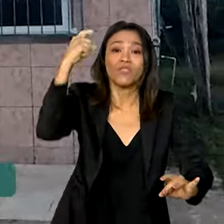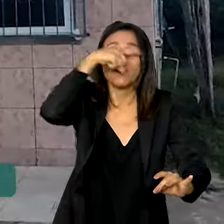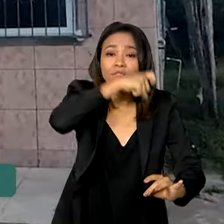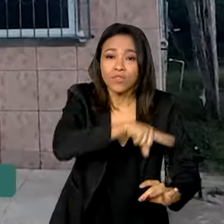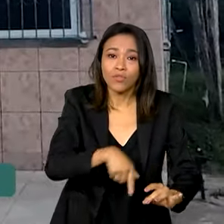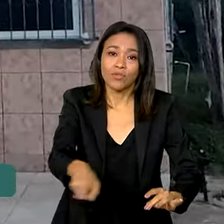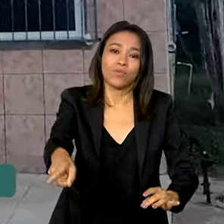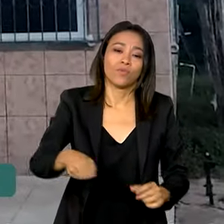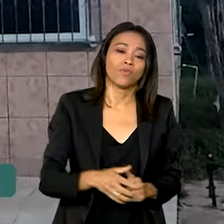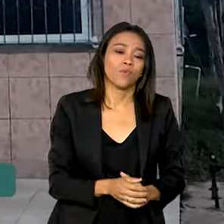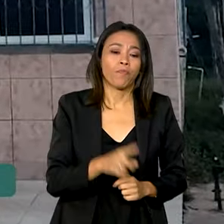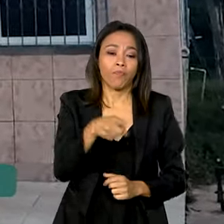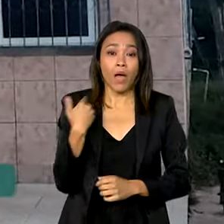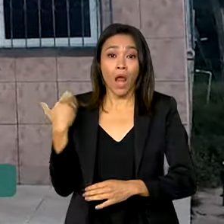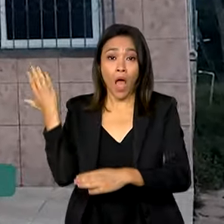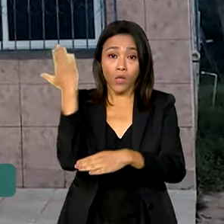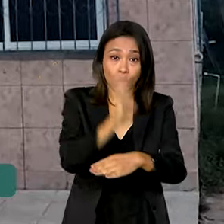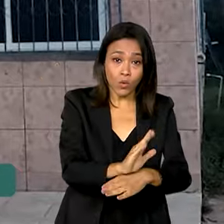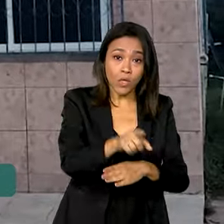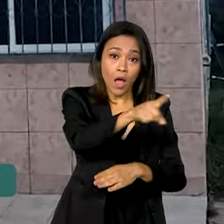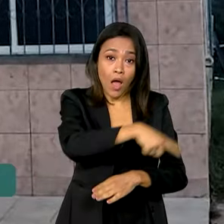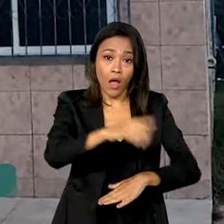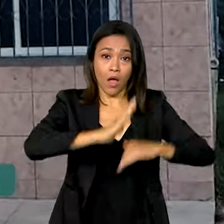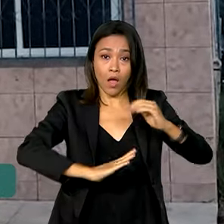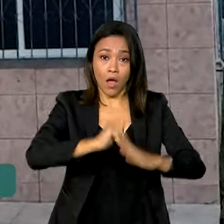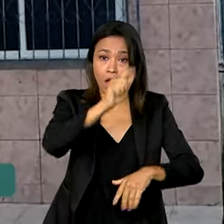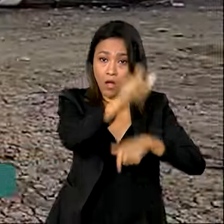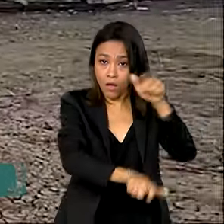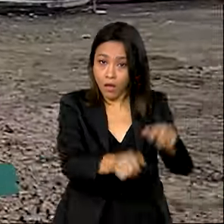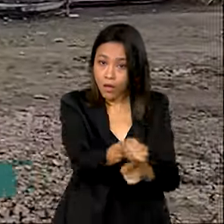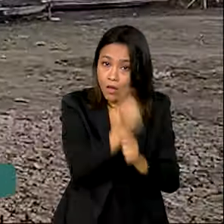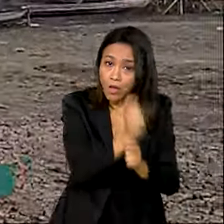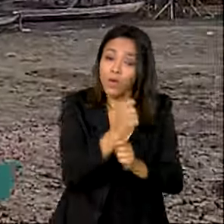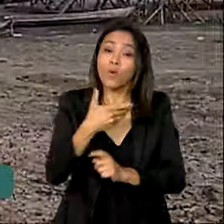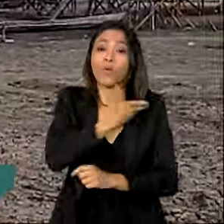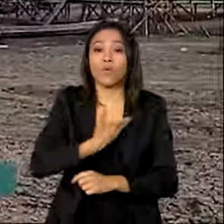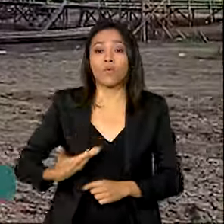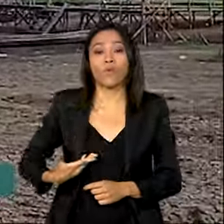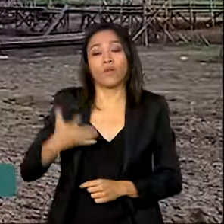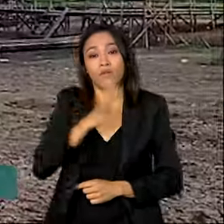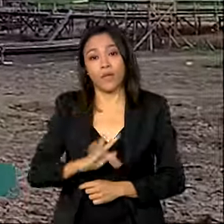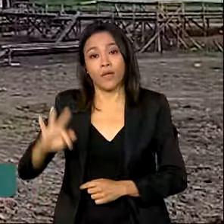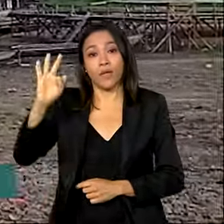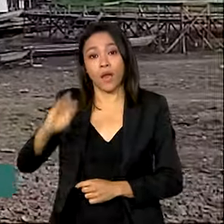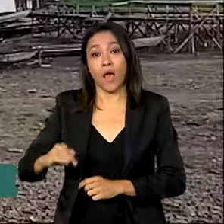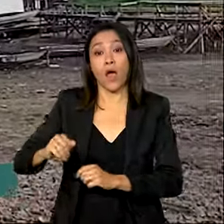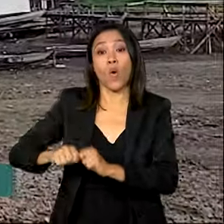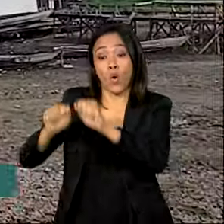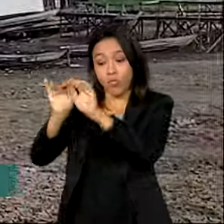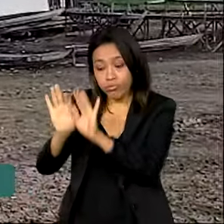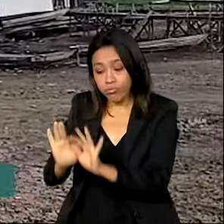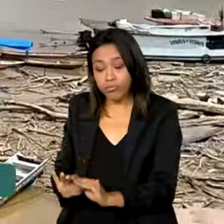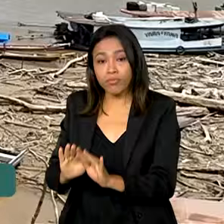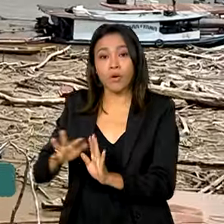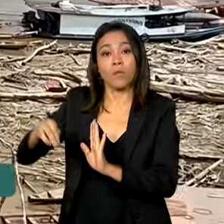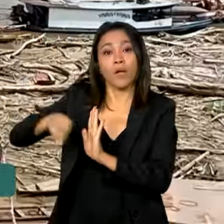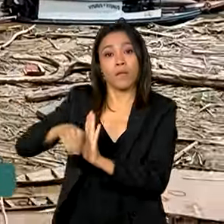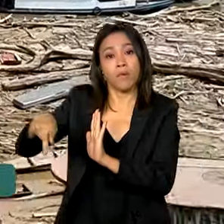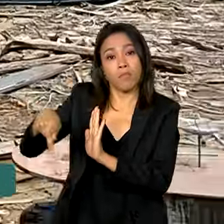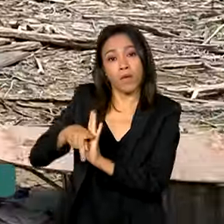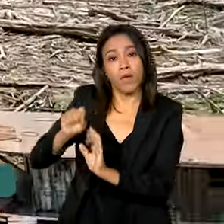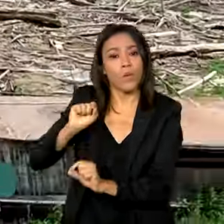dificultoso. Para socorrer os pescadores, o governo federal publicou uma medida provisória que prevê recursos extras.